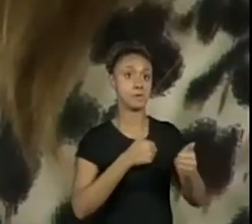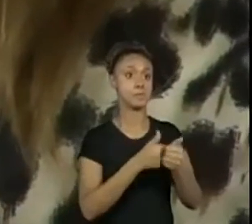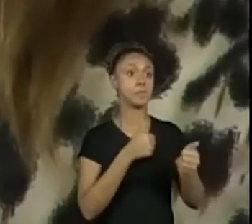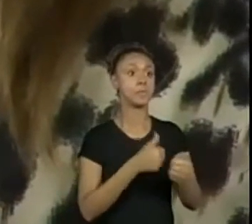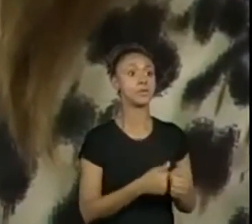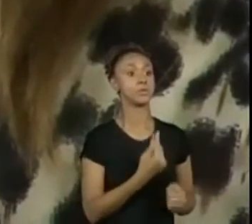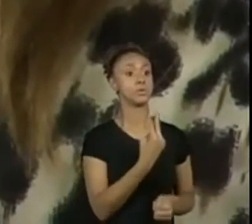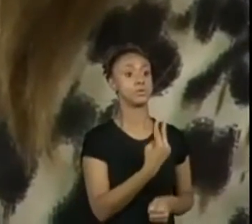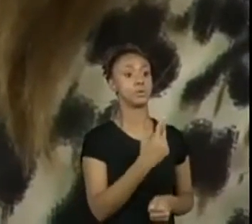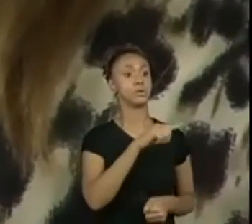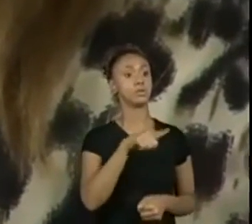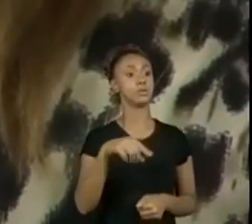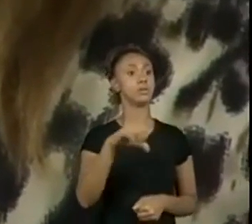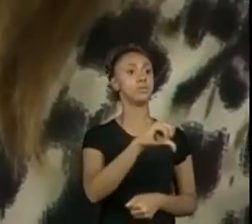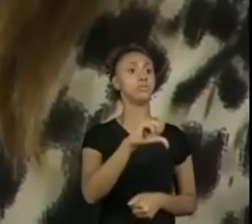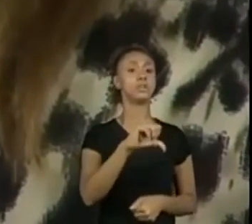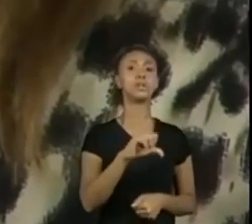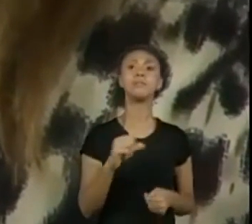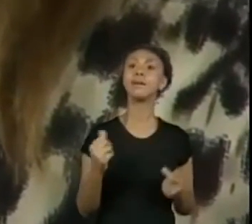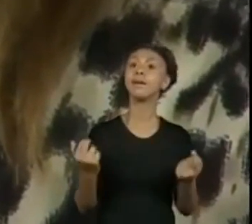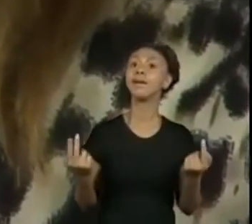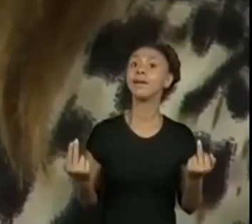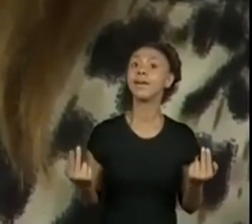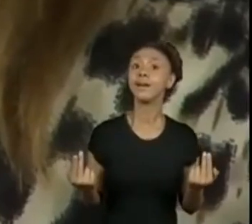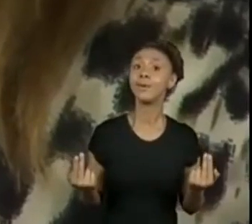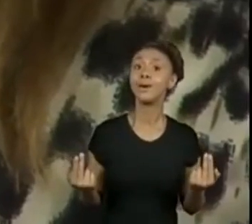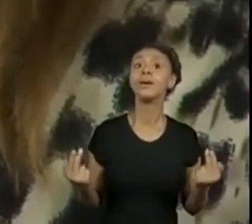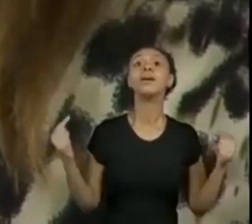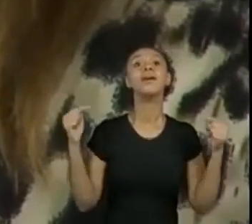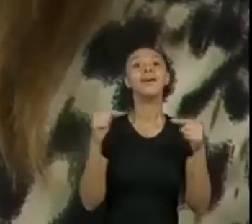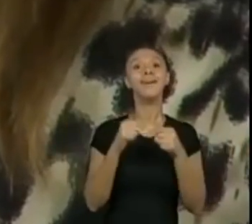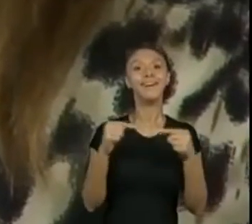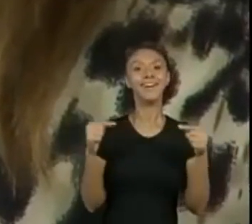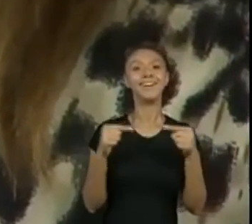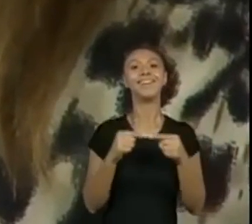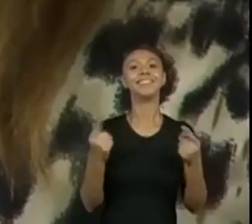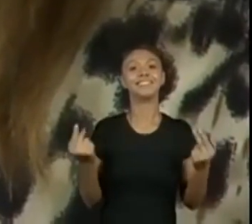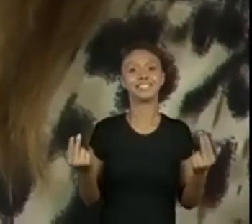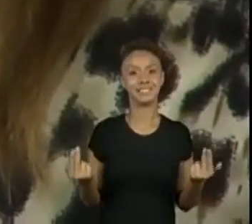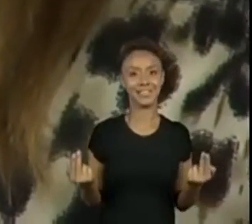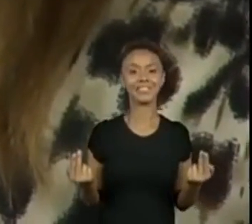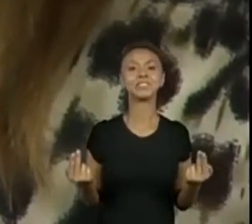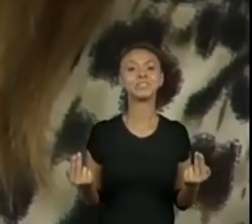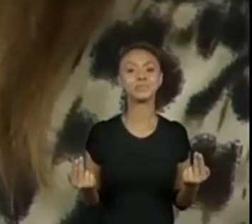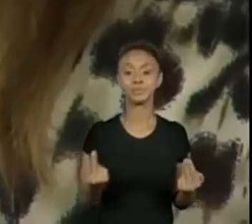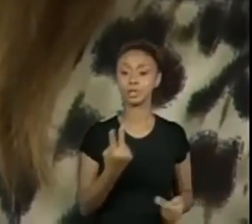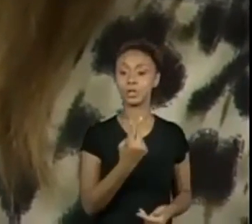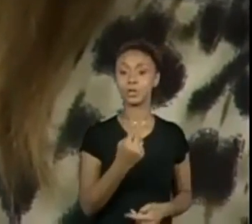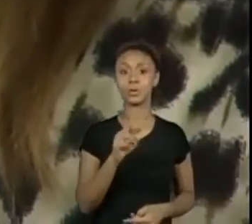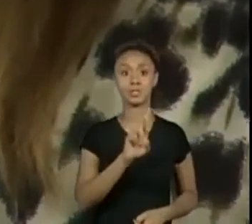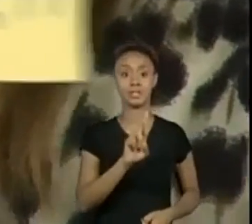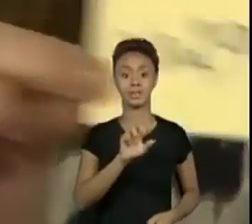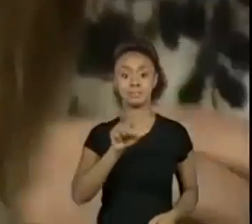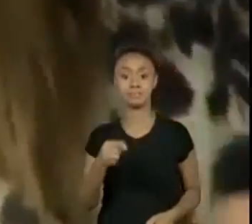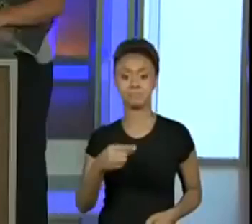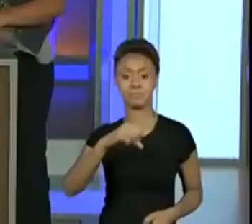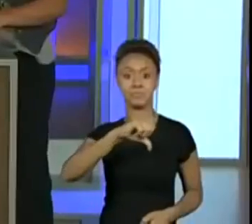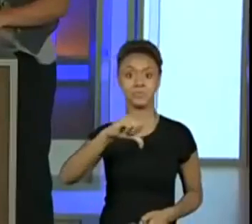só, o mesmo valor, ou seja, são valores equivalentes,